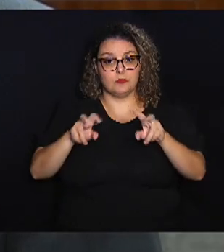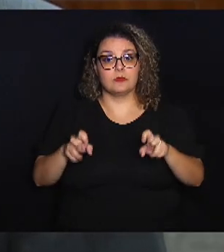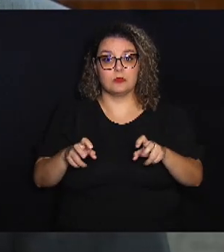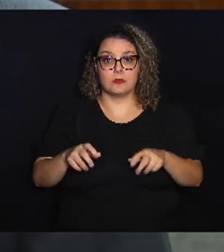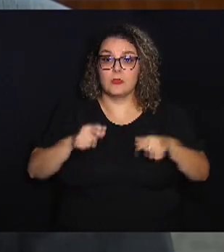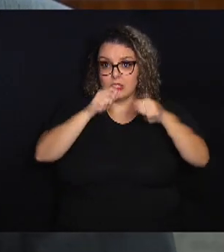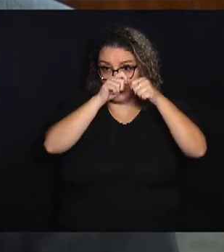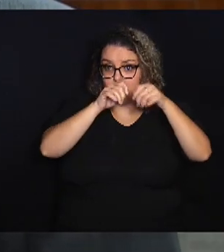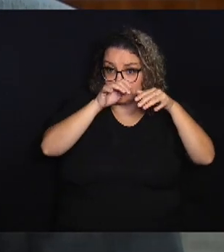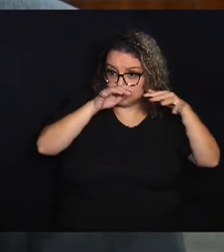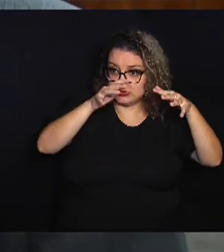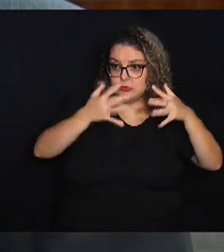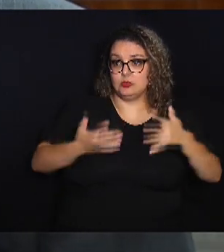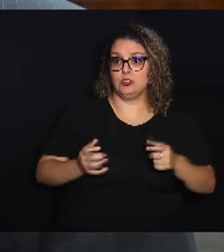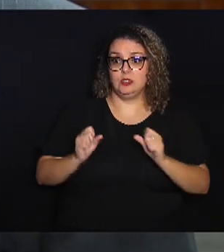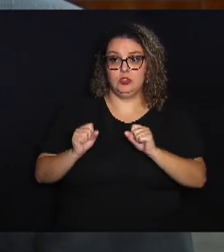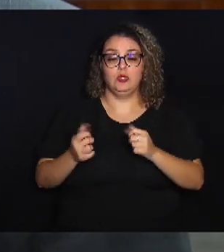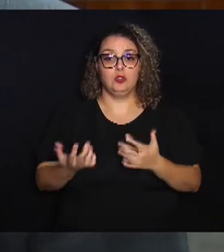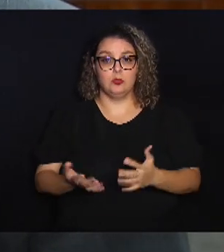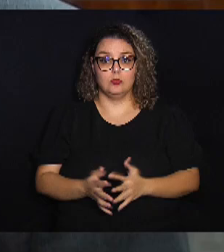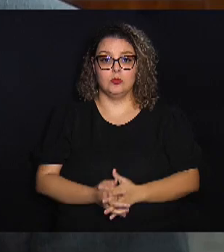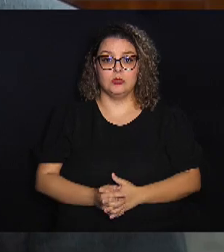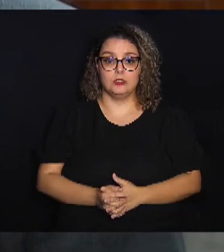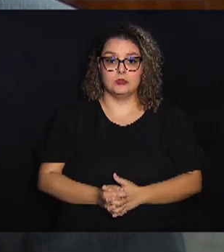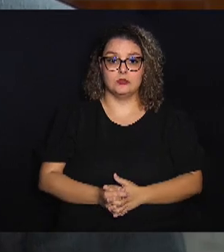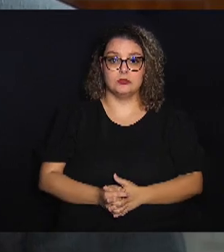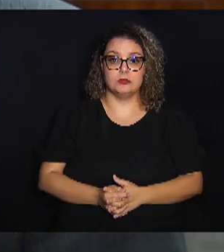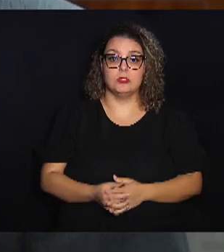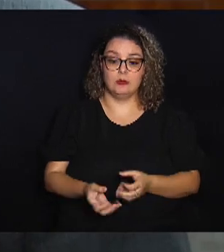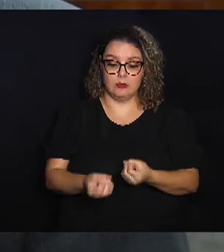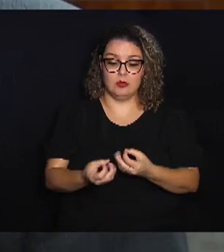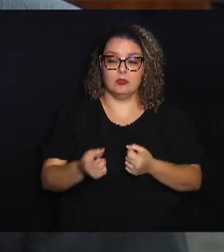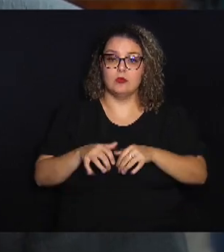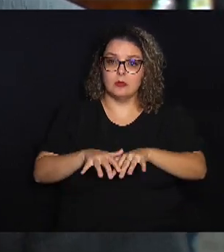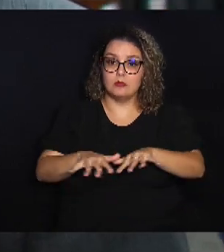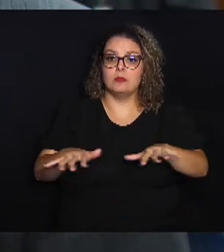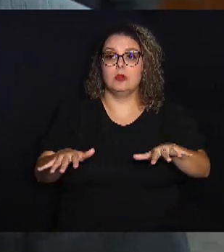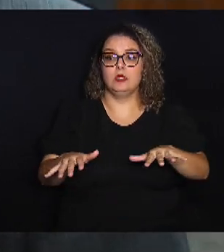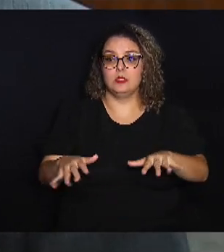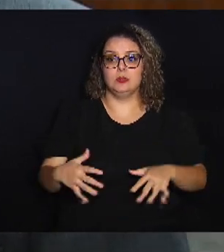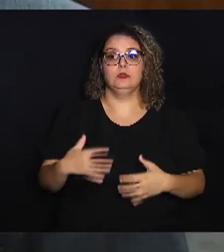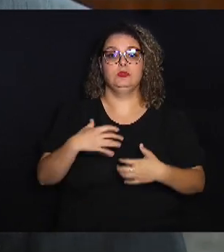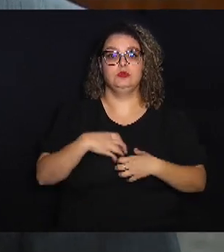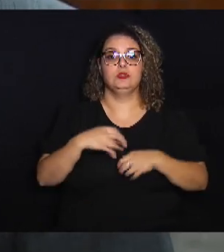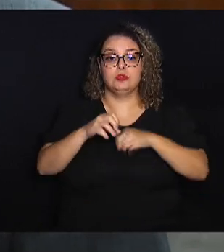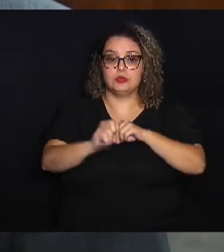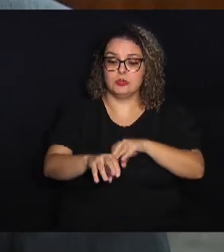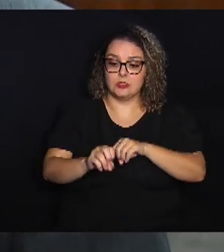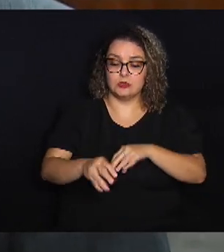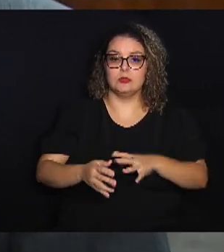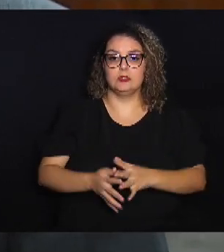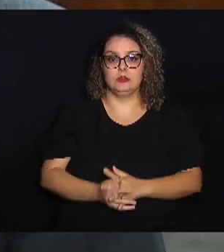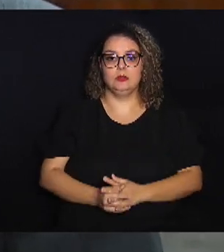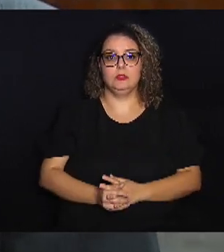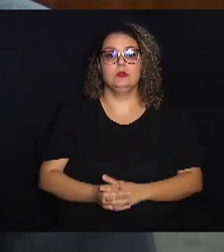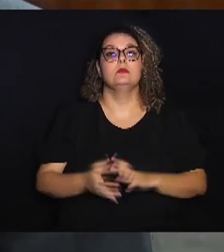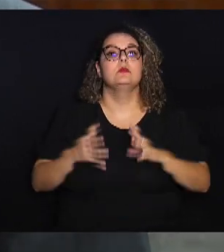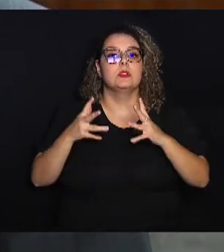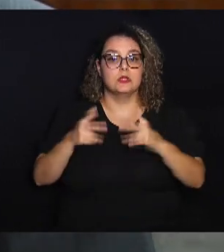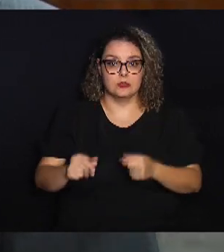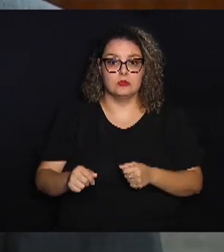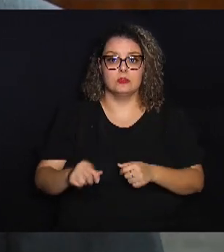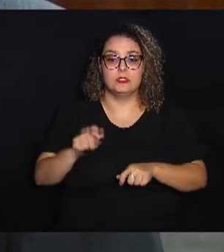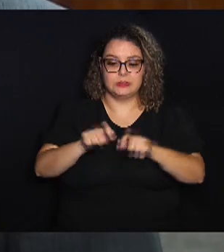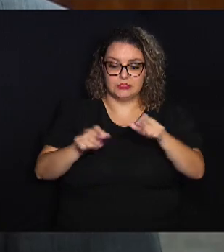autista, né? E poder assim levar a informação de forma educativa para todas as